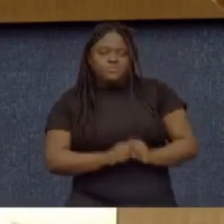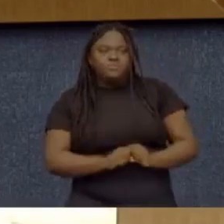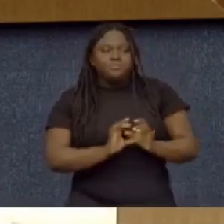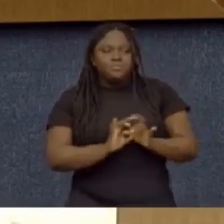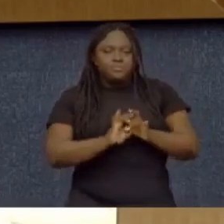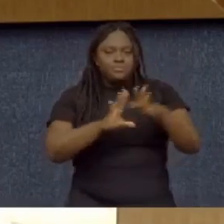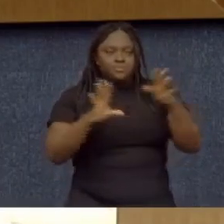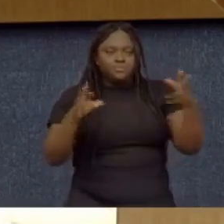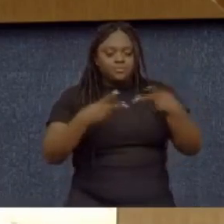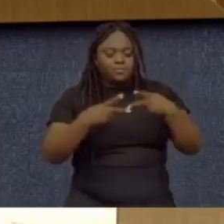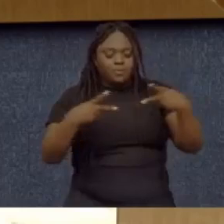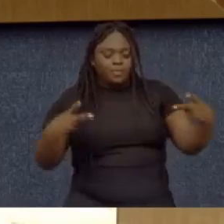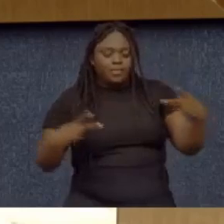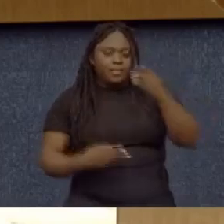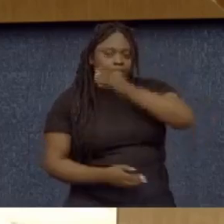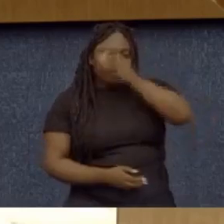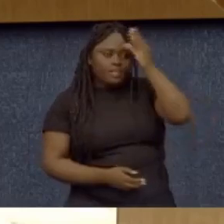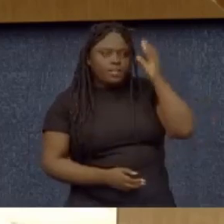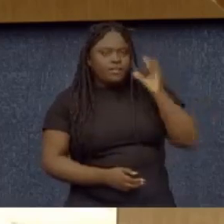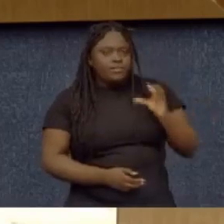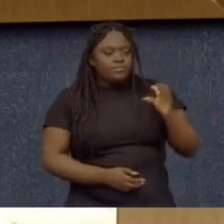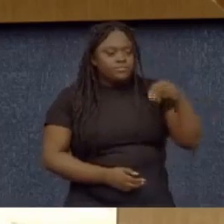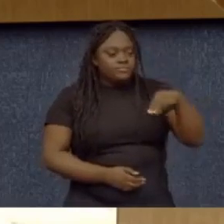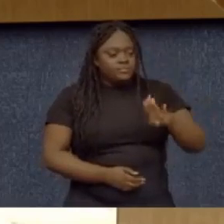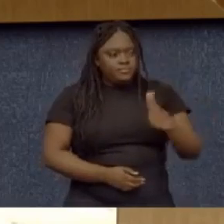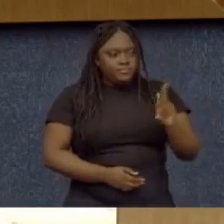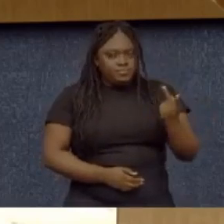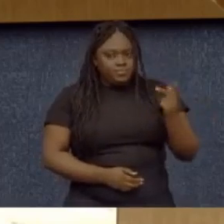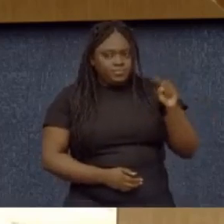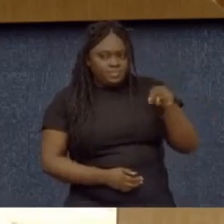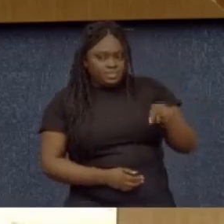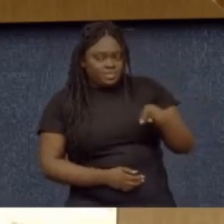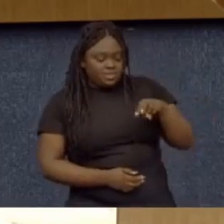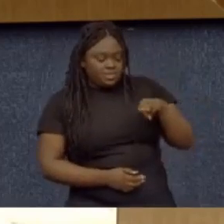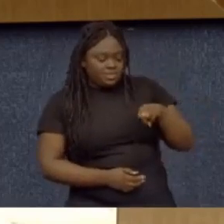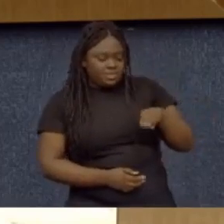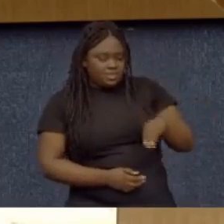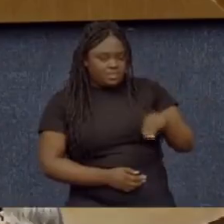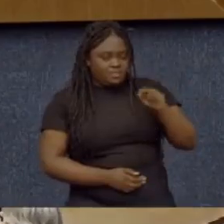solene estarão disponíveis no portal da Câmara,